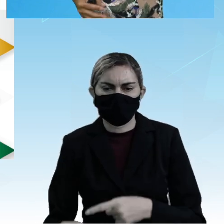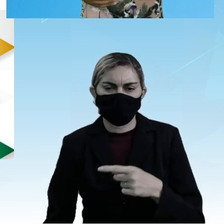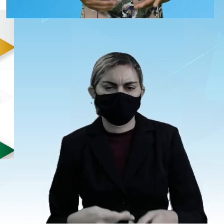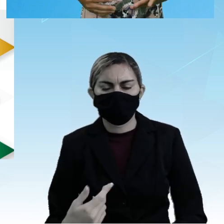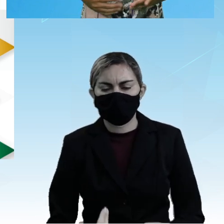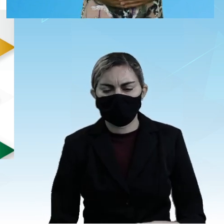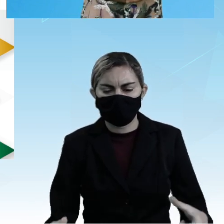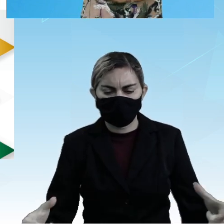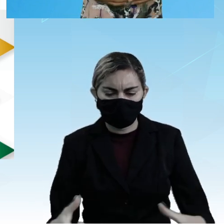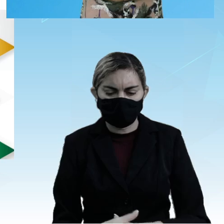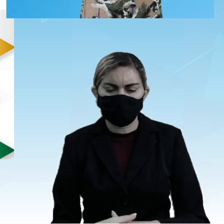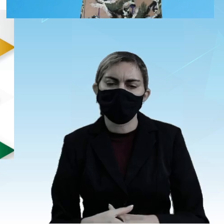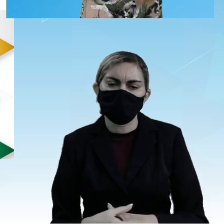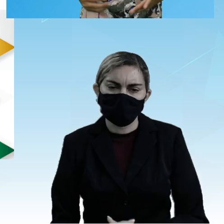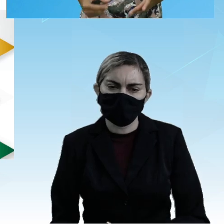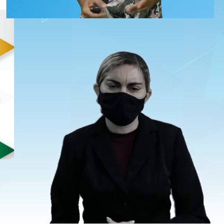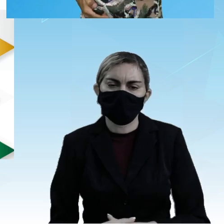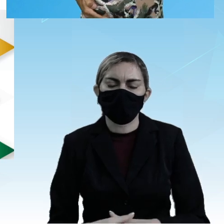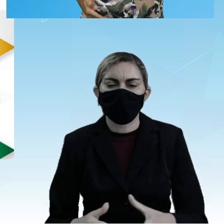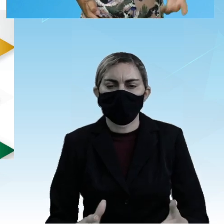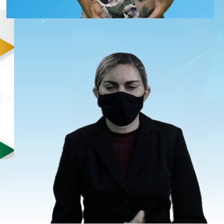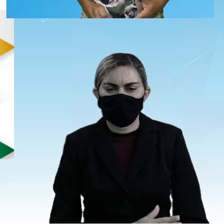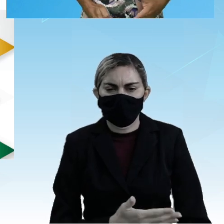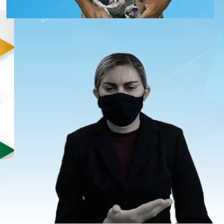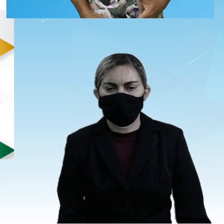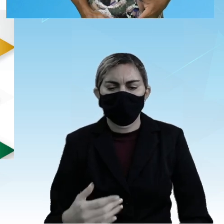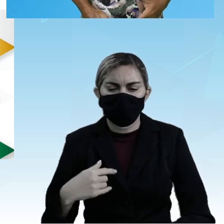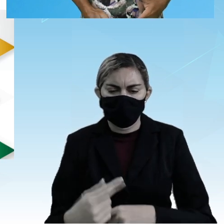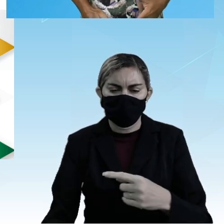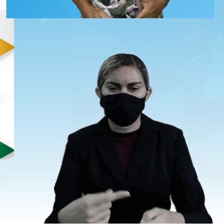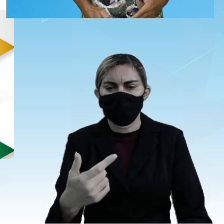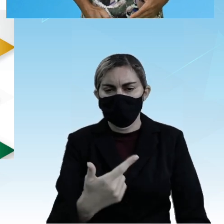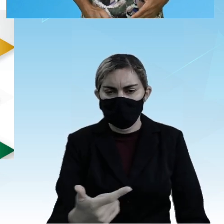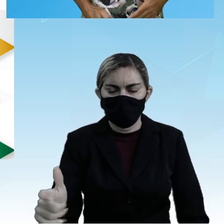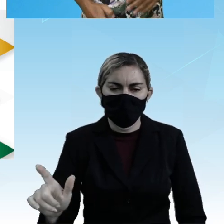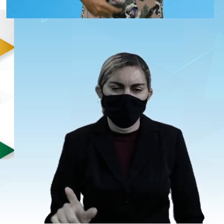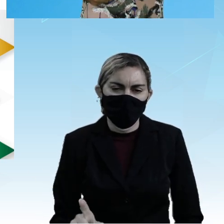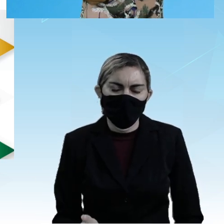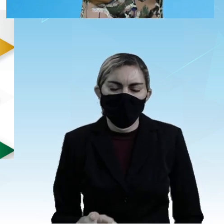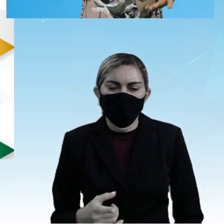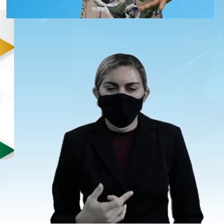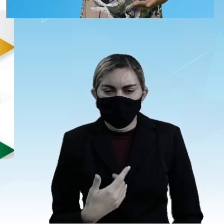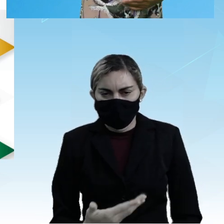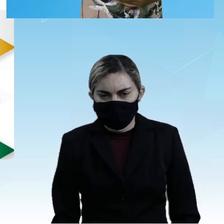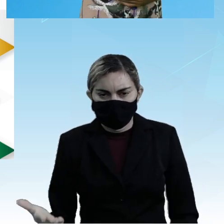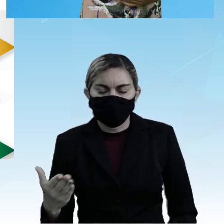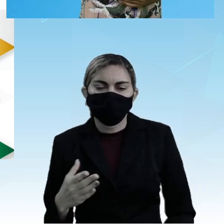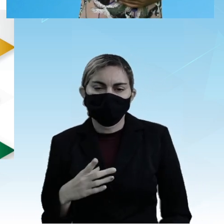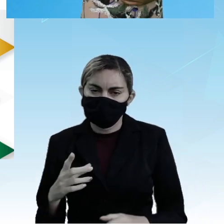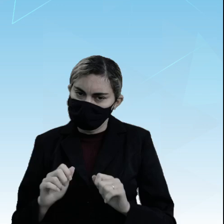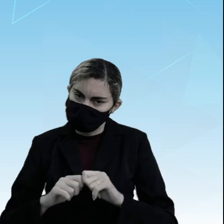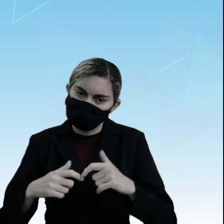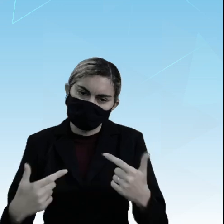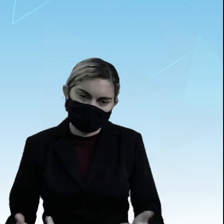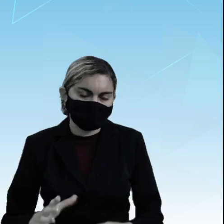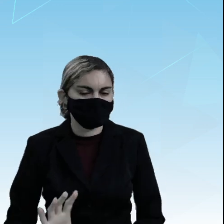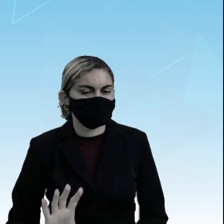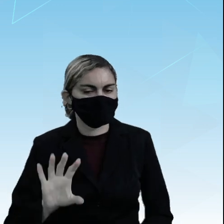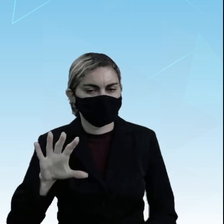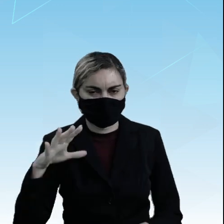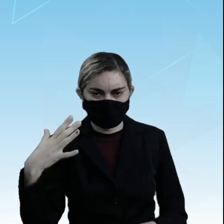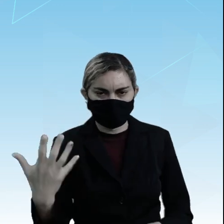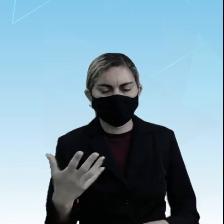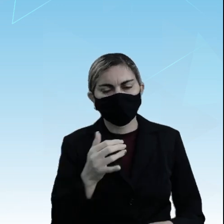ser reduzida de maneira drástica de uma geração para outra. Isso vai, lógico, acontecer,